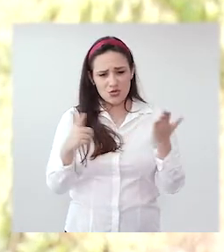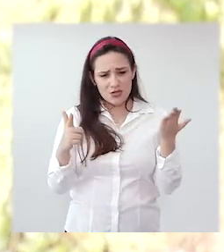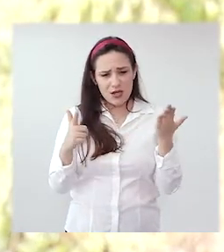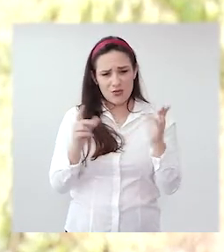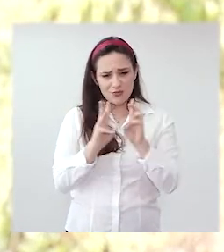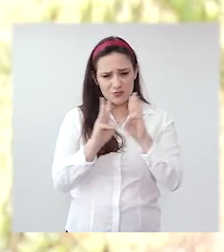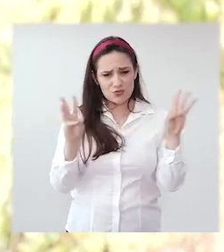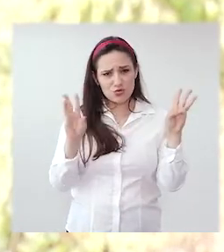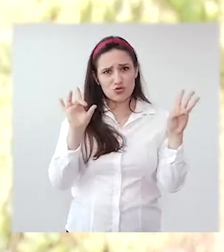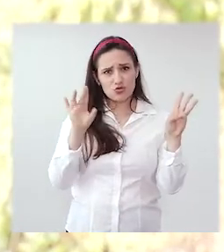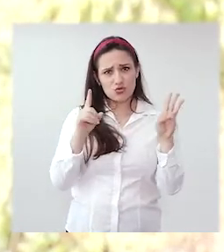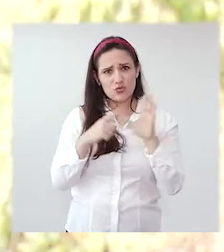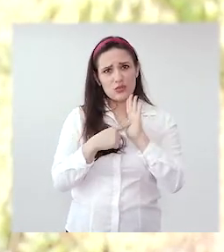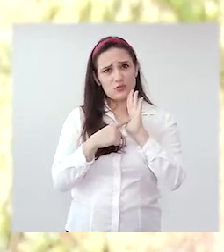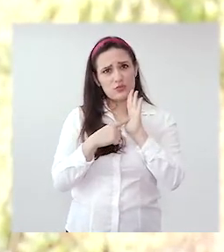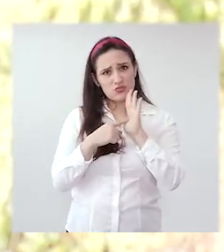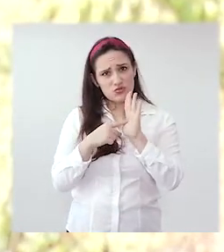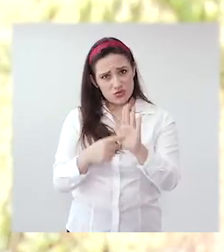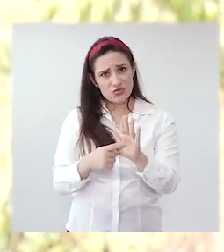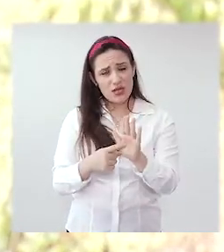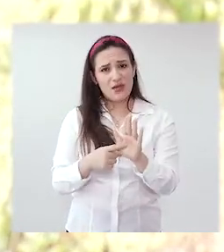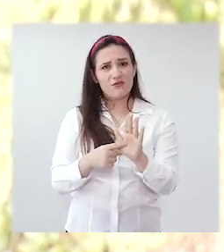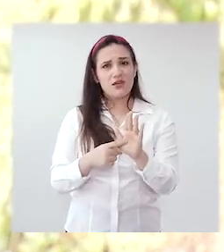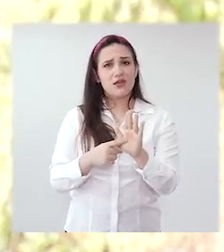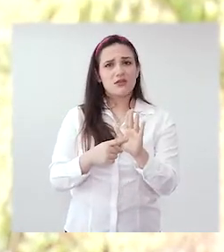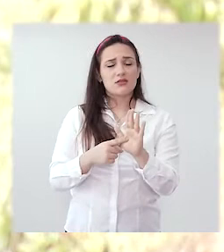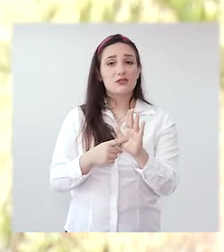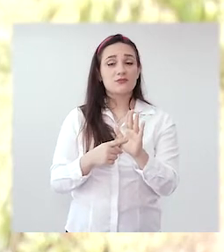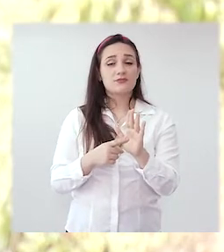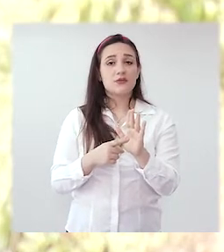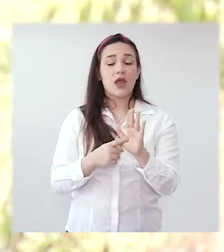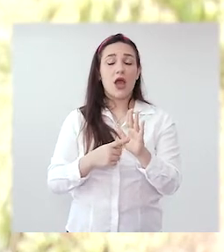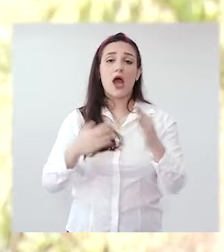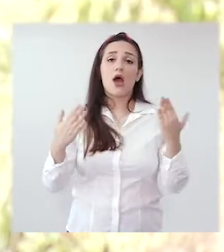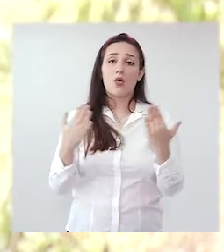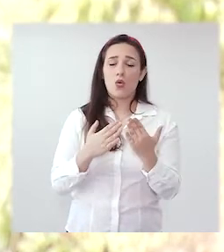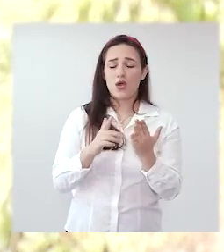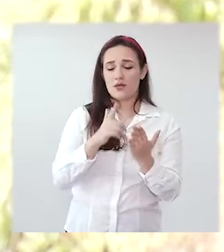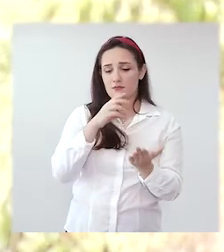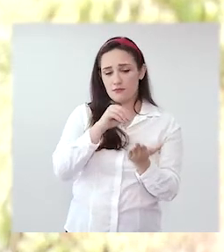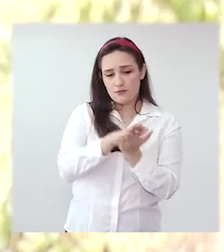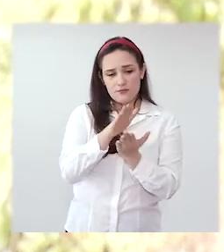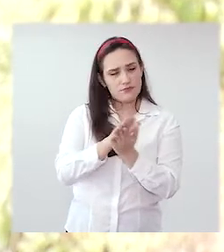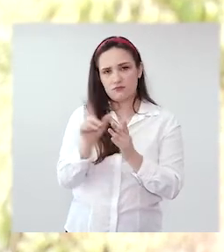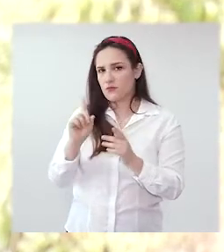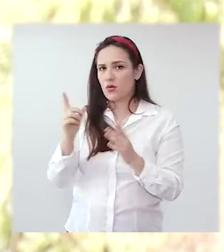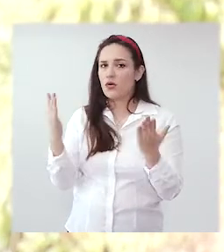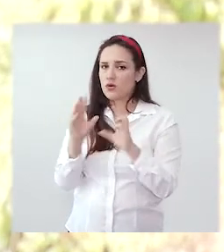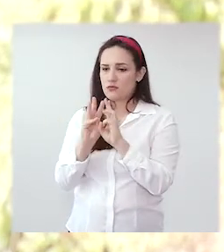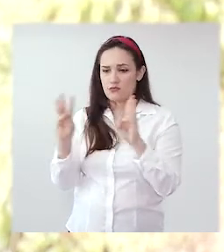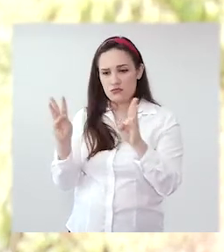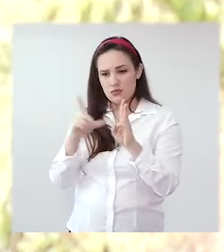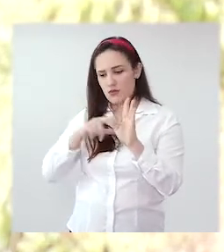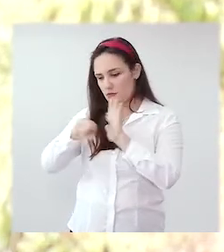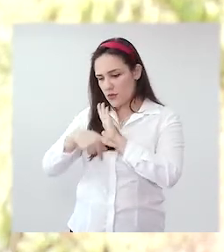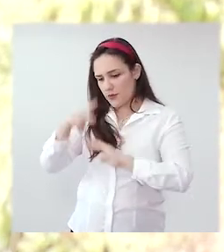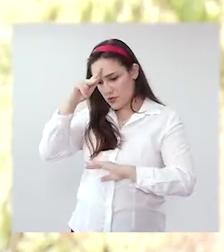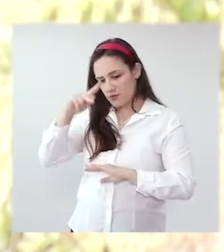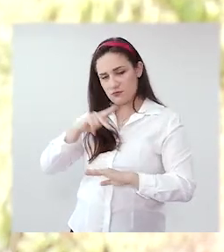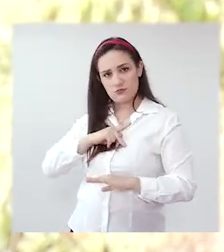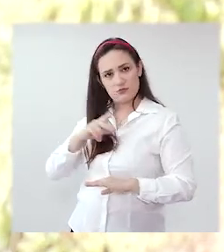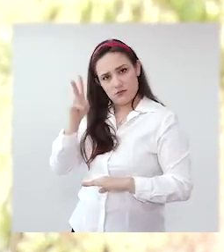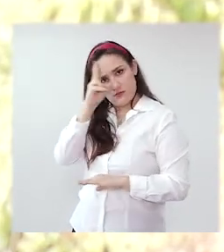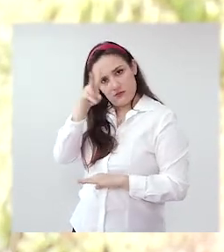se resumiam a publicar o que ia para as bancas, o ciberjornalismo ganhou sua própria história e modo de